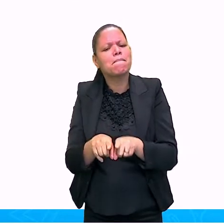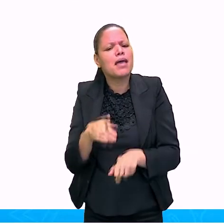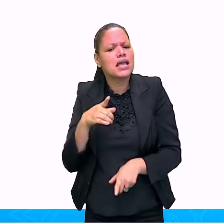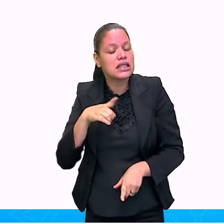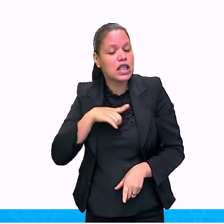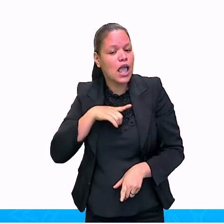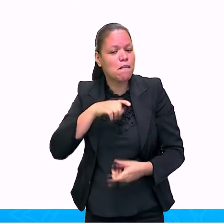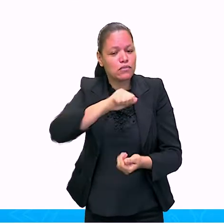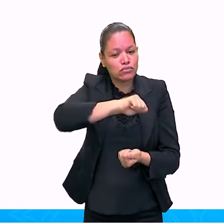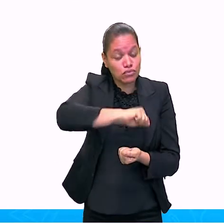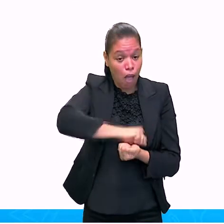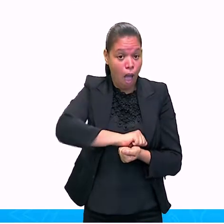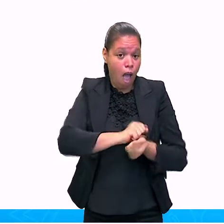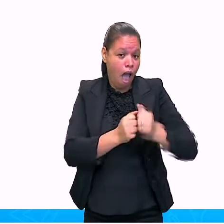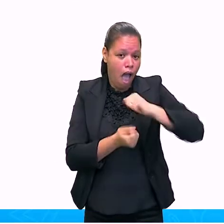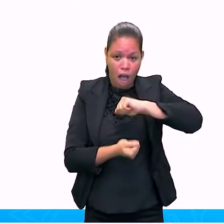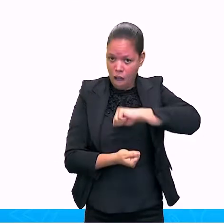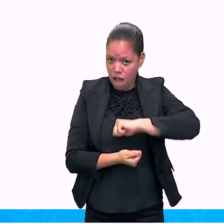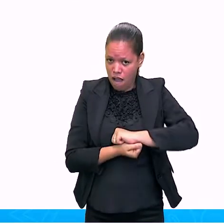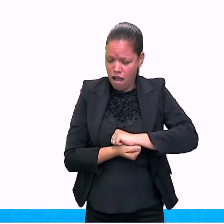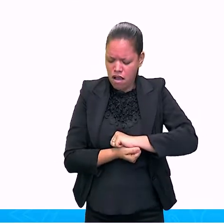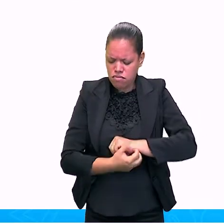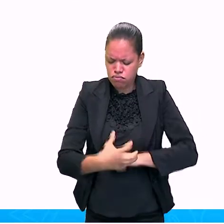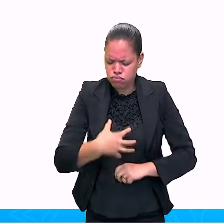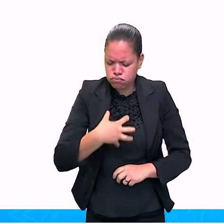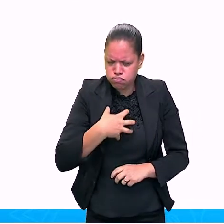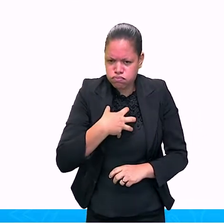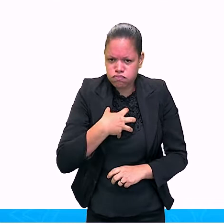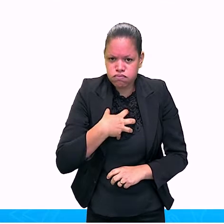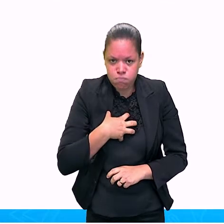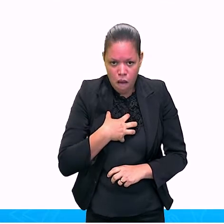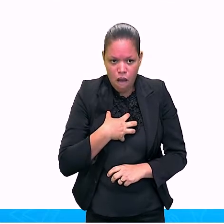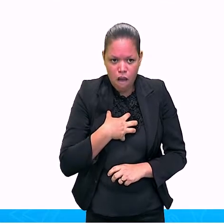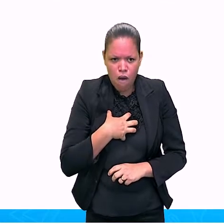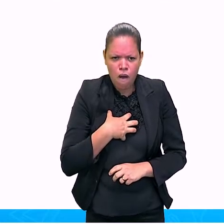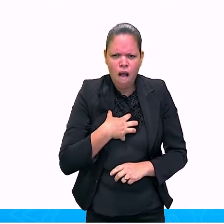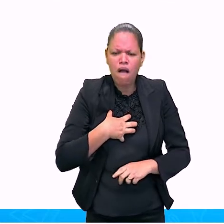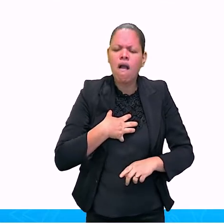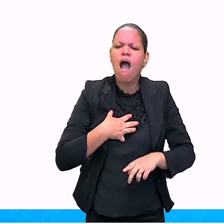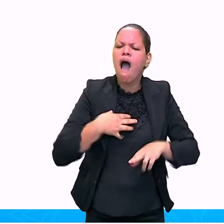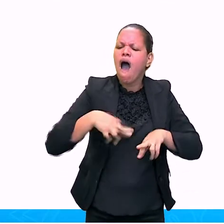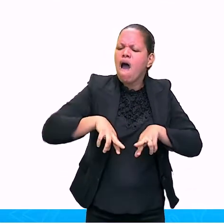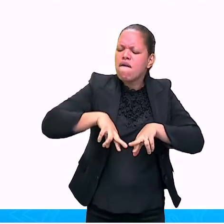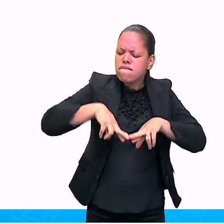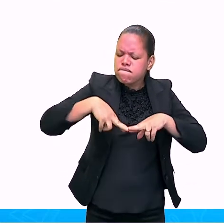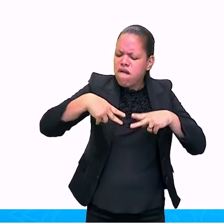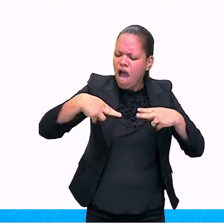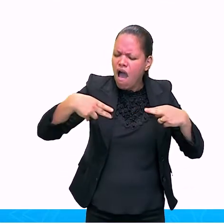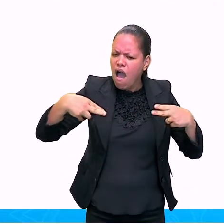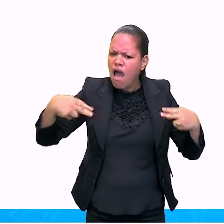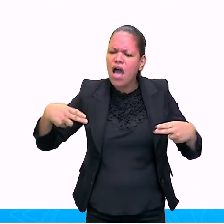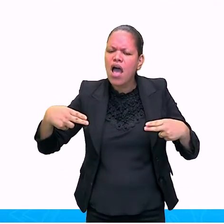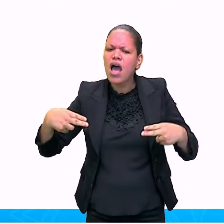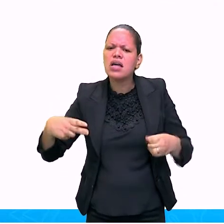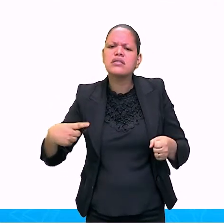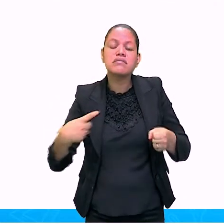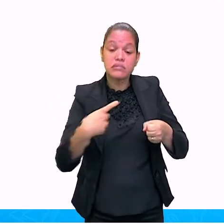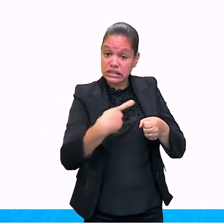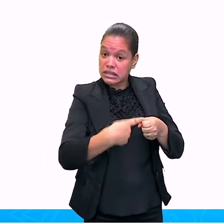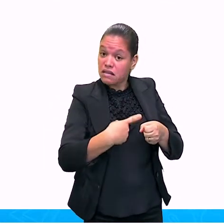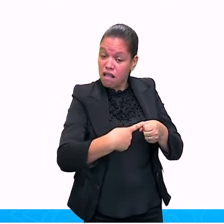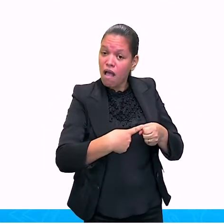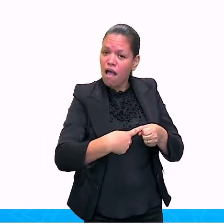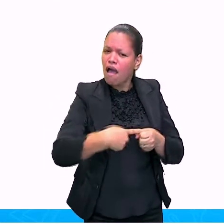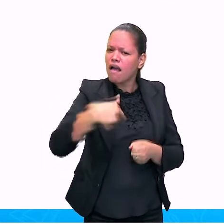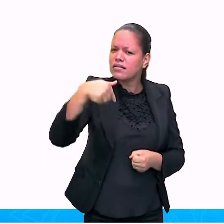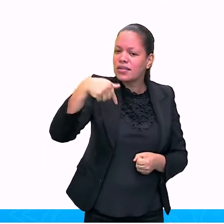Gerais, nós temos aqui na cidade de Ouro Preto, Mariana, em alguma dessas cidades, essa parte do barroco, né? O barroco muito conhecido